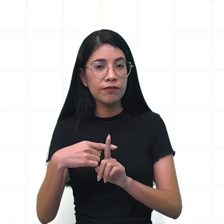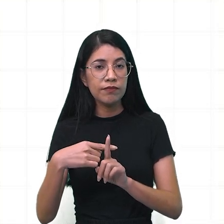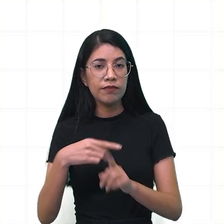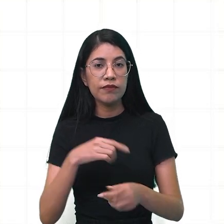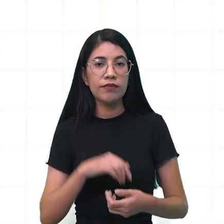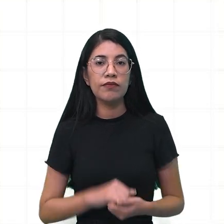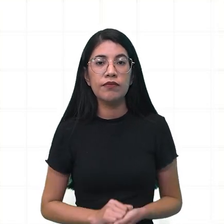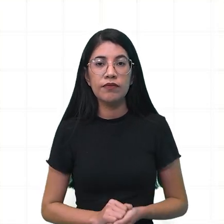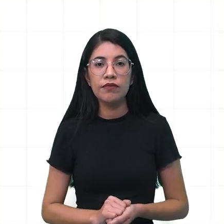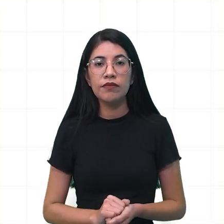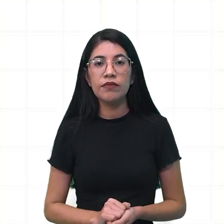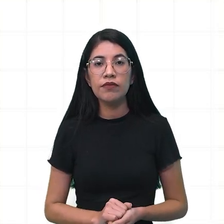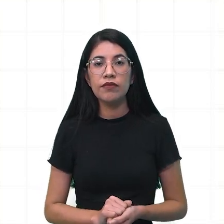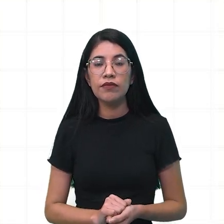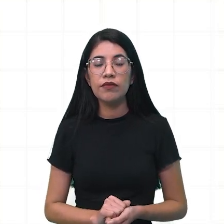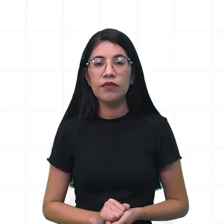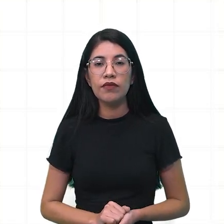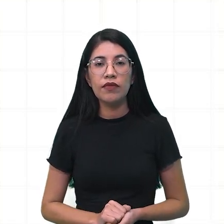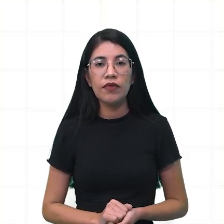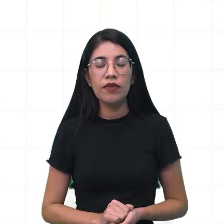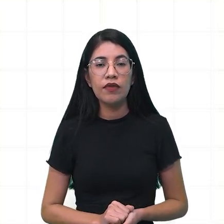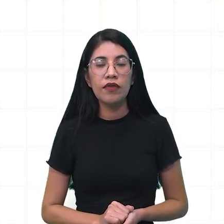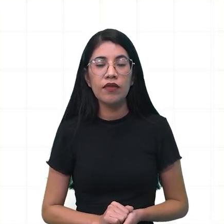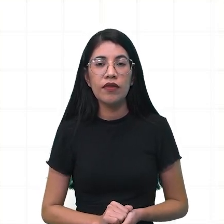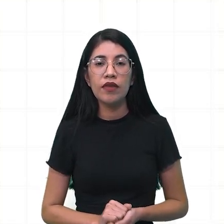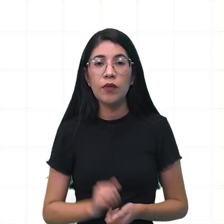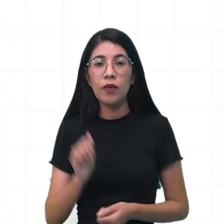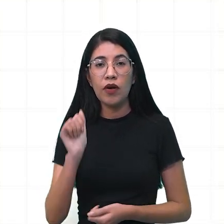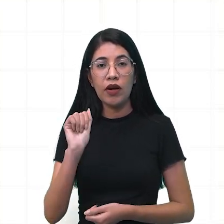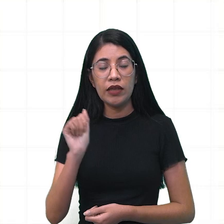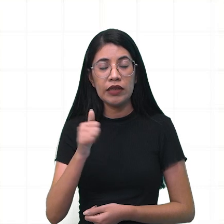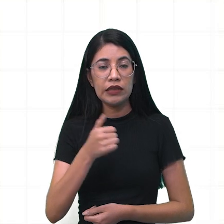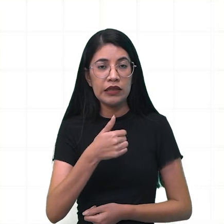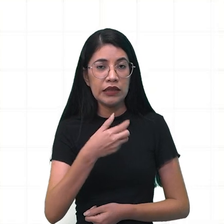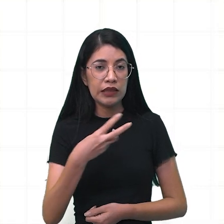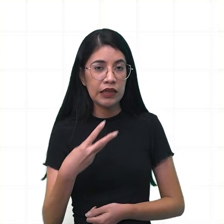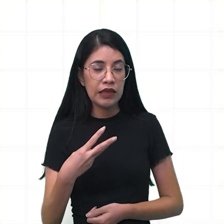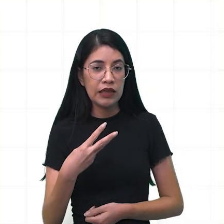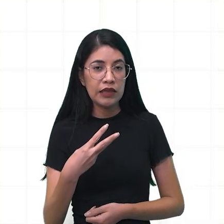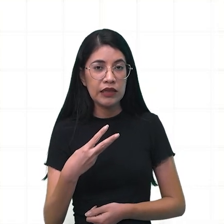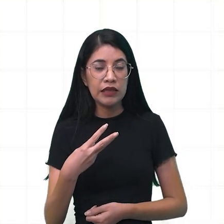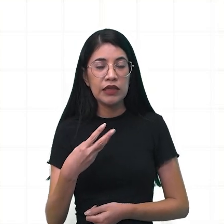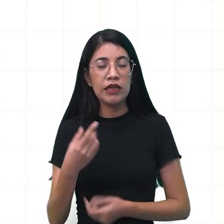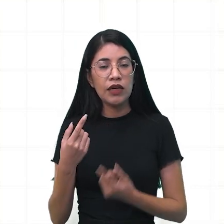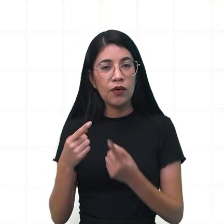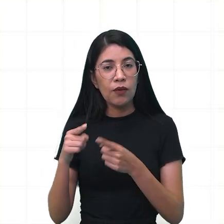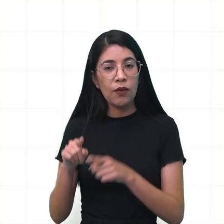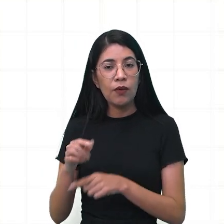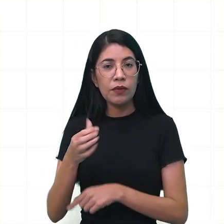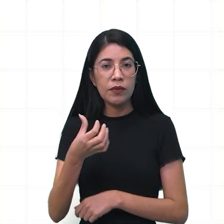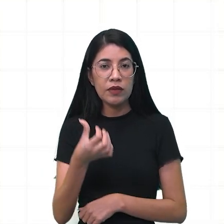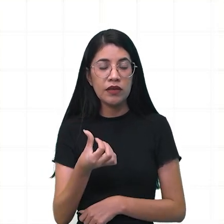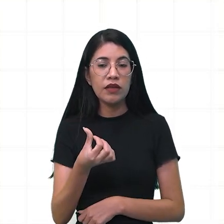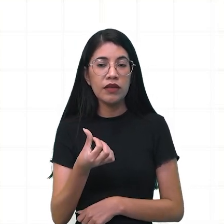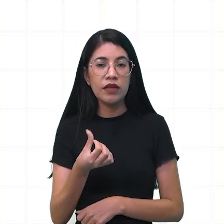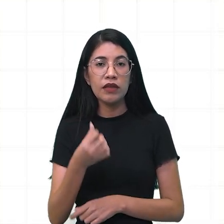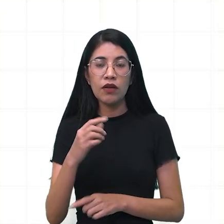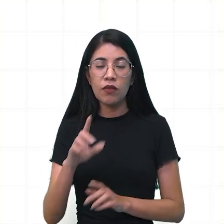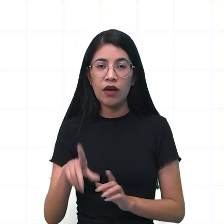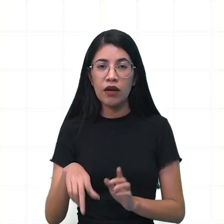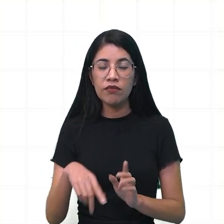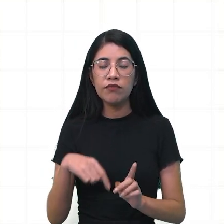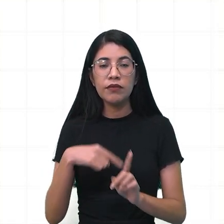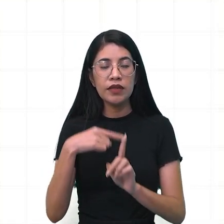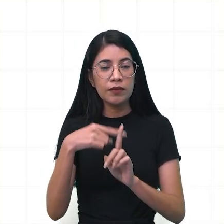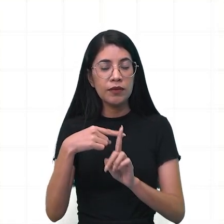positivo certo Argentina fez 13 sofreu seis então ela tem um saldo positivo de sete